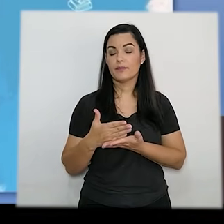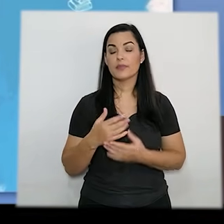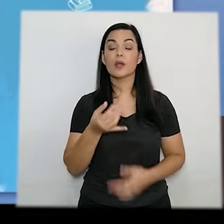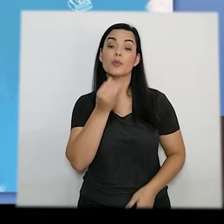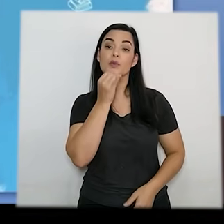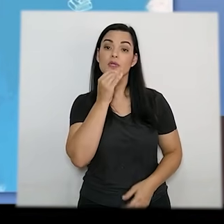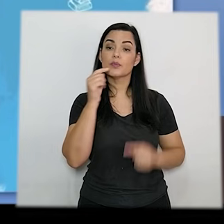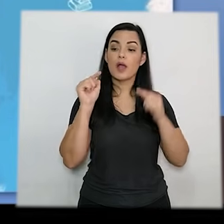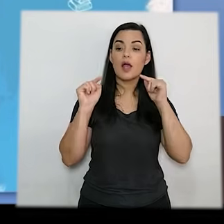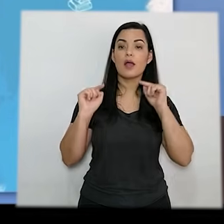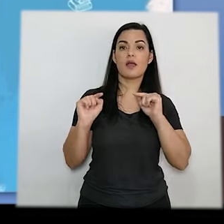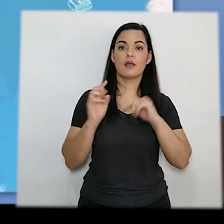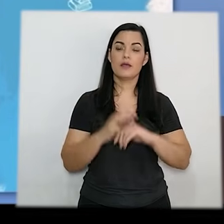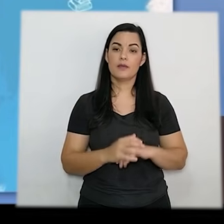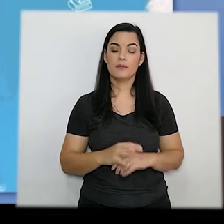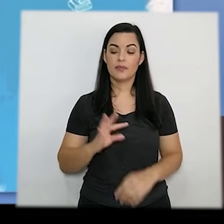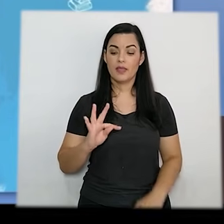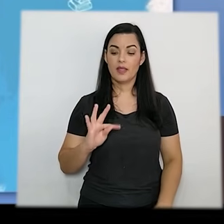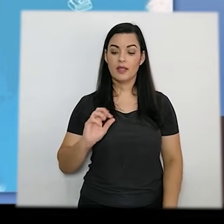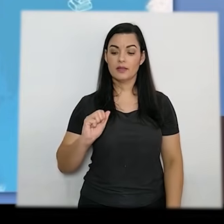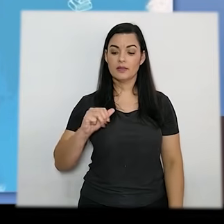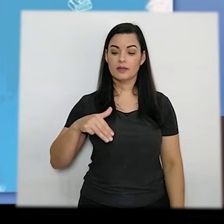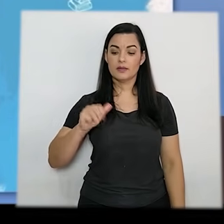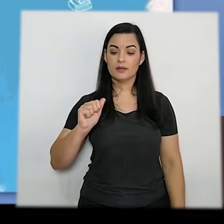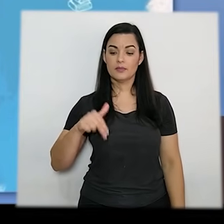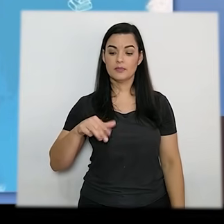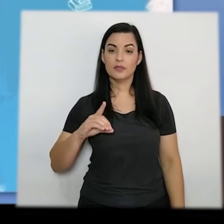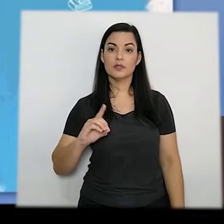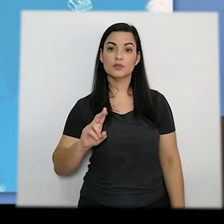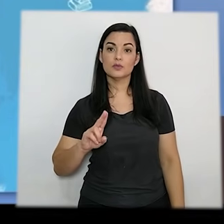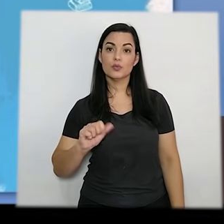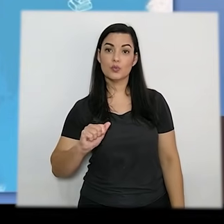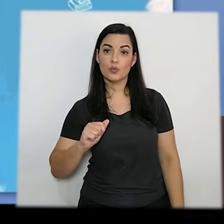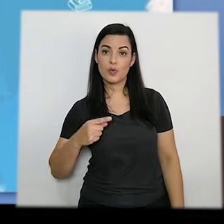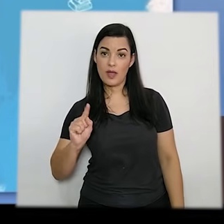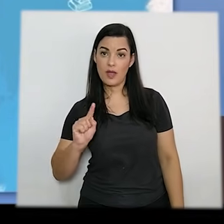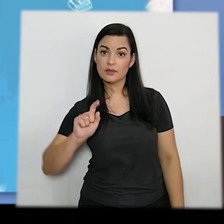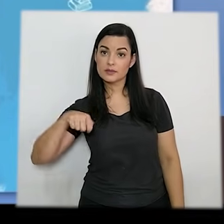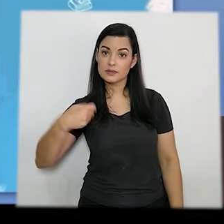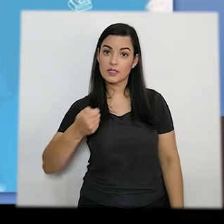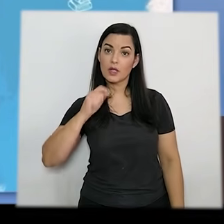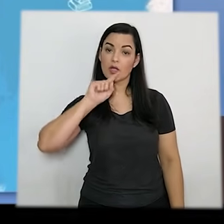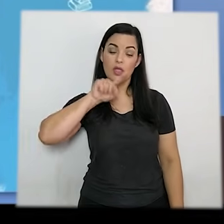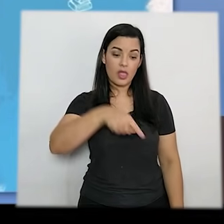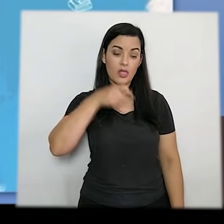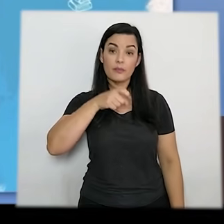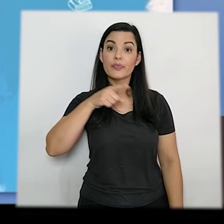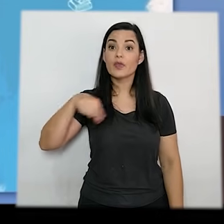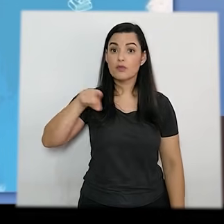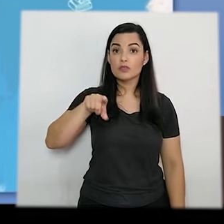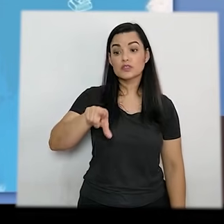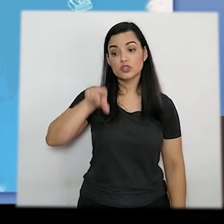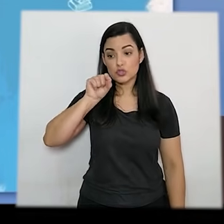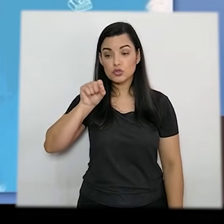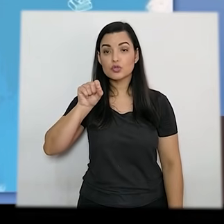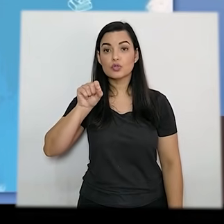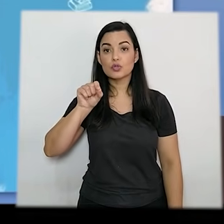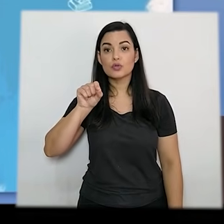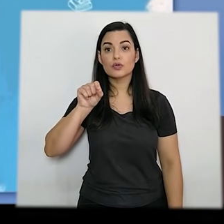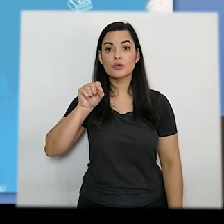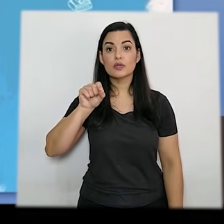Qual é o animal que foi sorteado por vocês durante a brincadeira da mímica que também